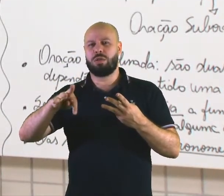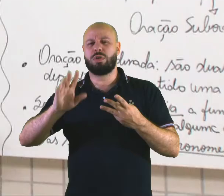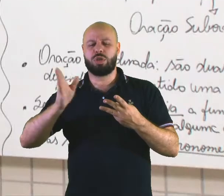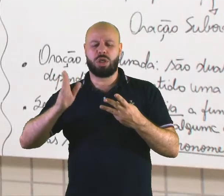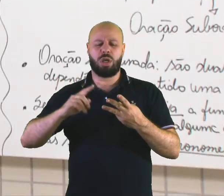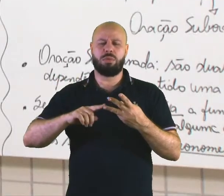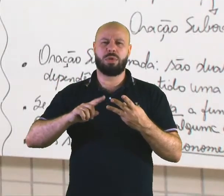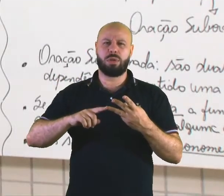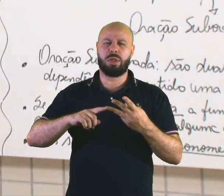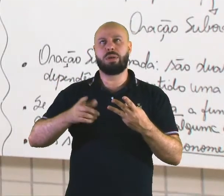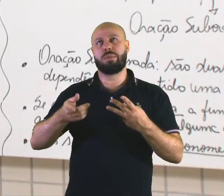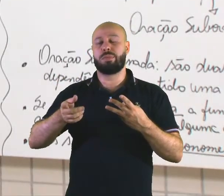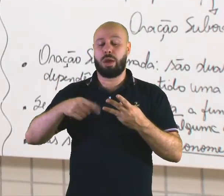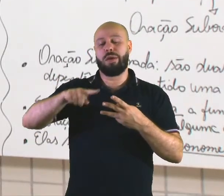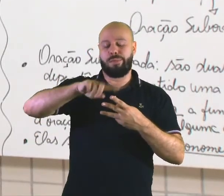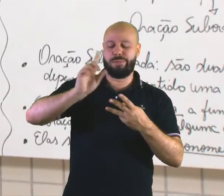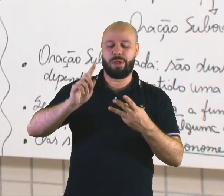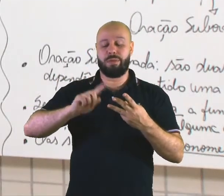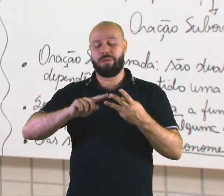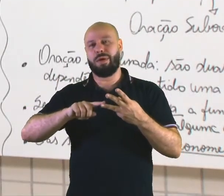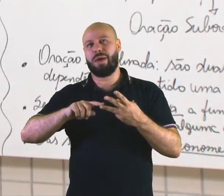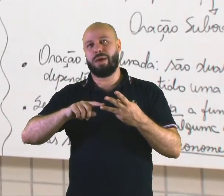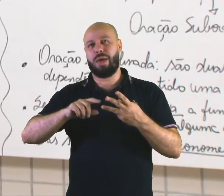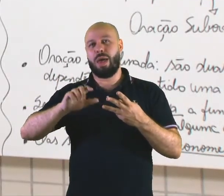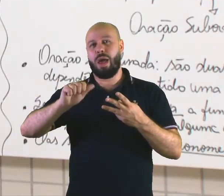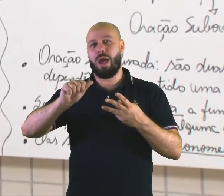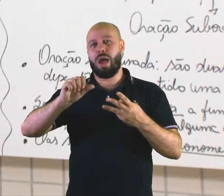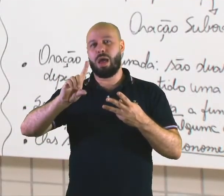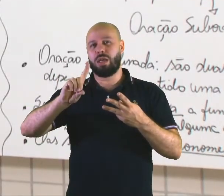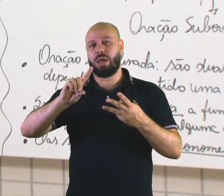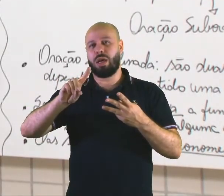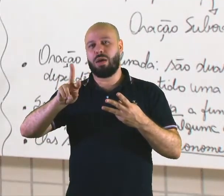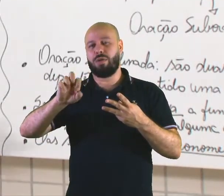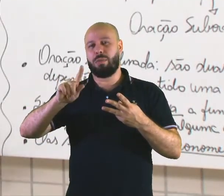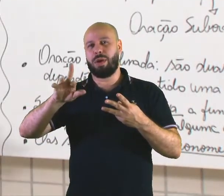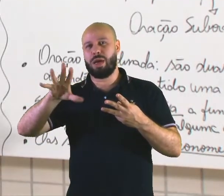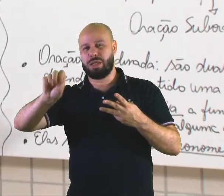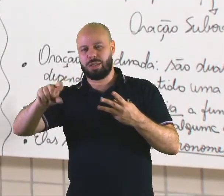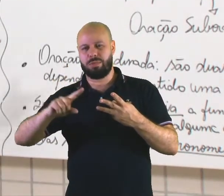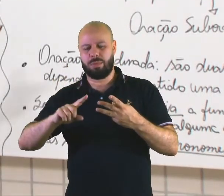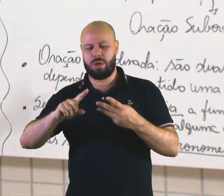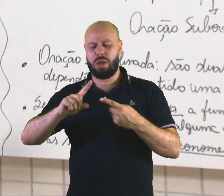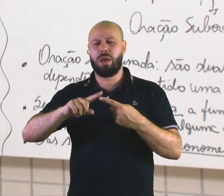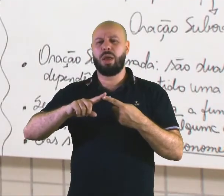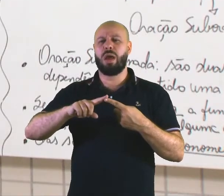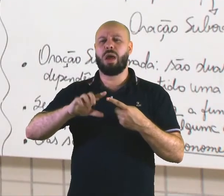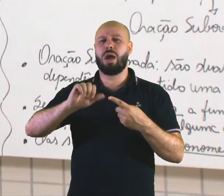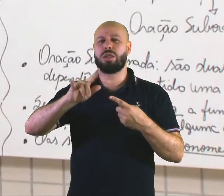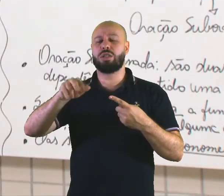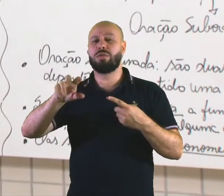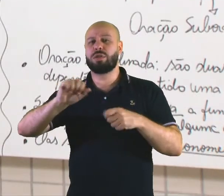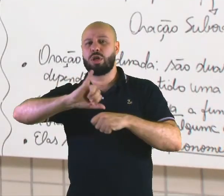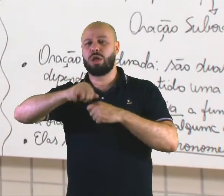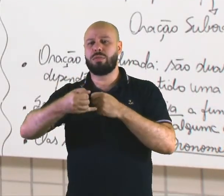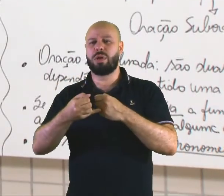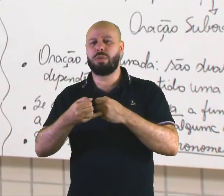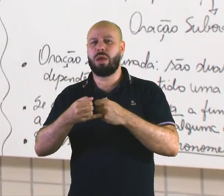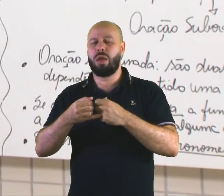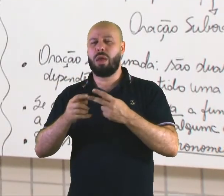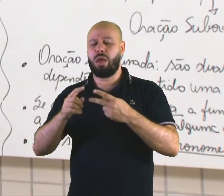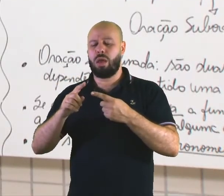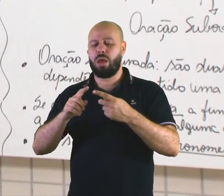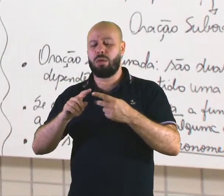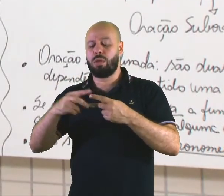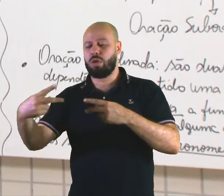estudamos hoje e também tem as adverbiais. As adjetivas, elas são tanto restritivas